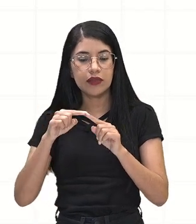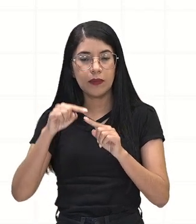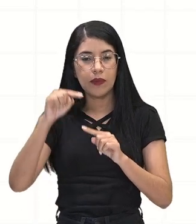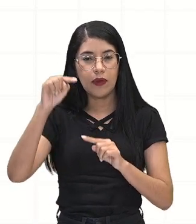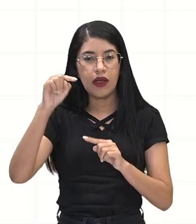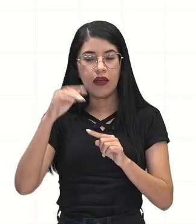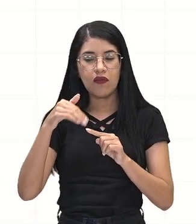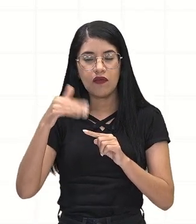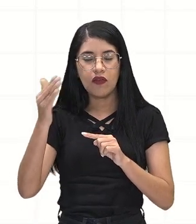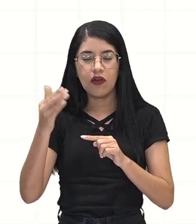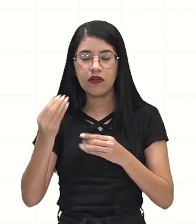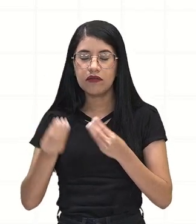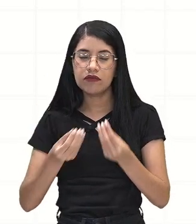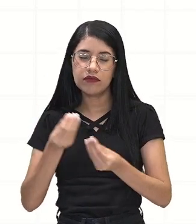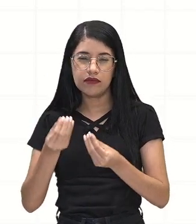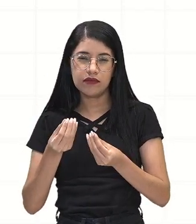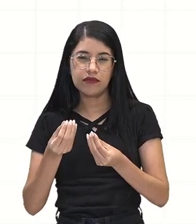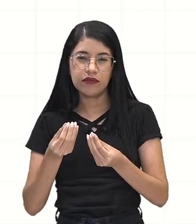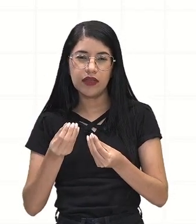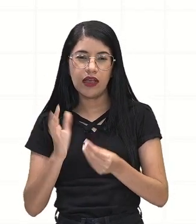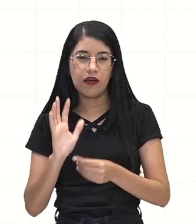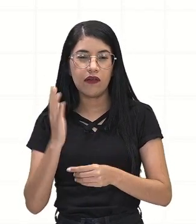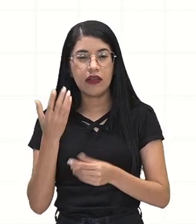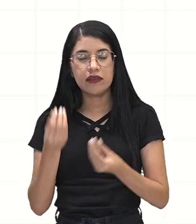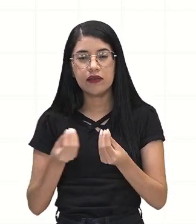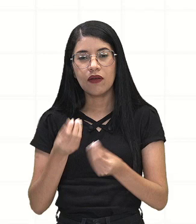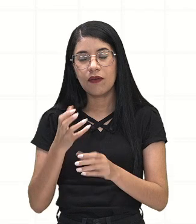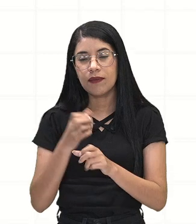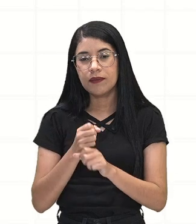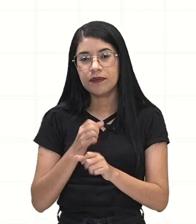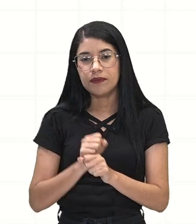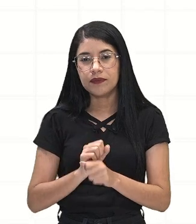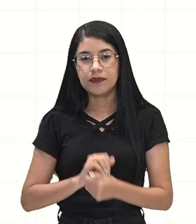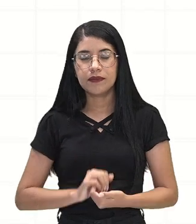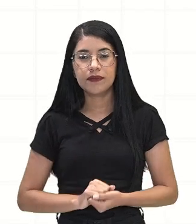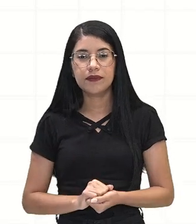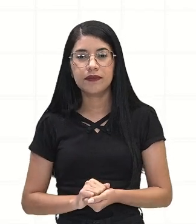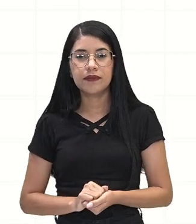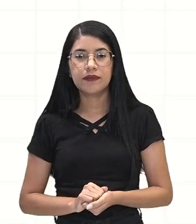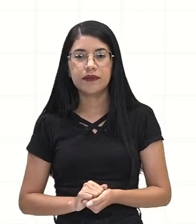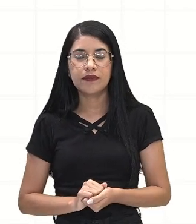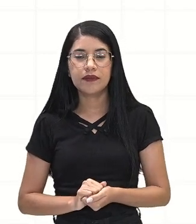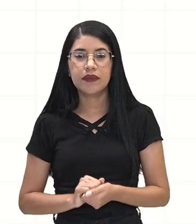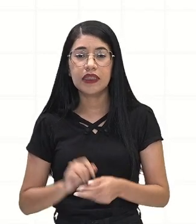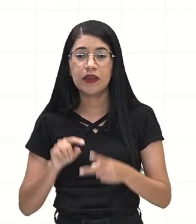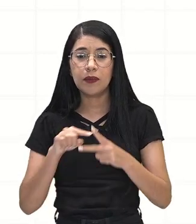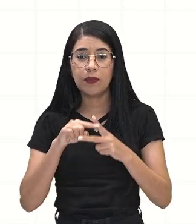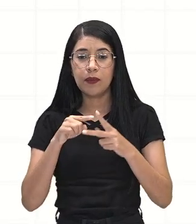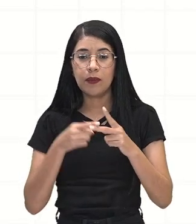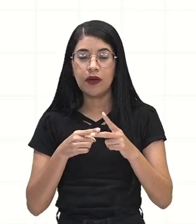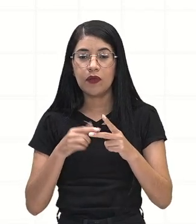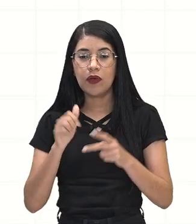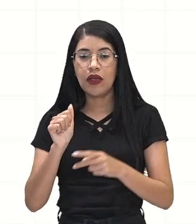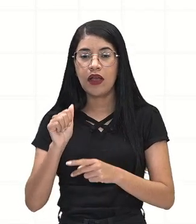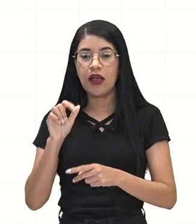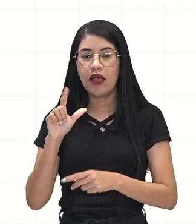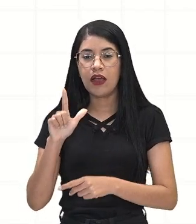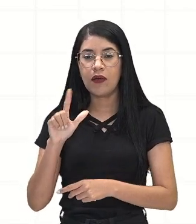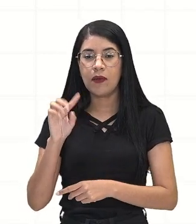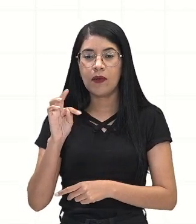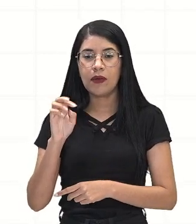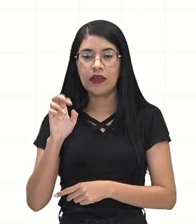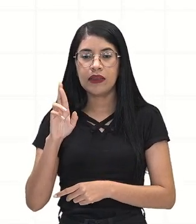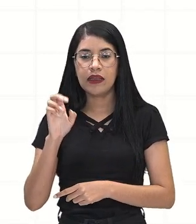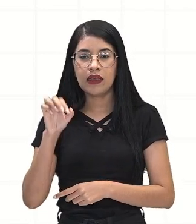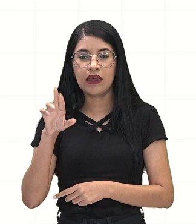que acontece com os ângulos alternos e externos? Ângulos alternos, a visão é o seguinte, se aparecer